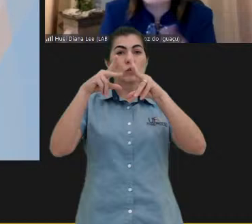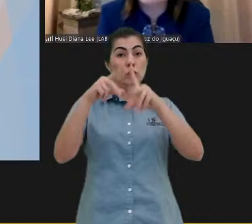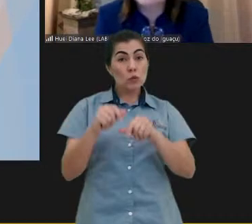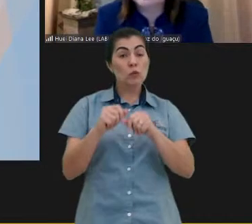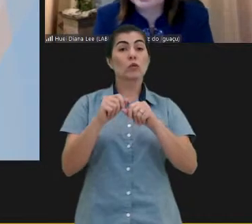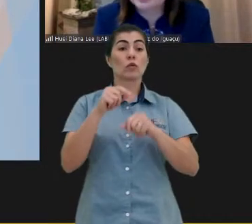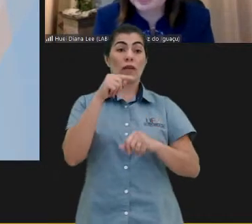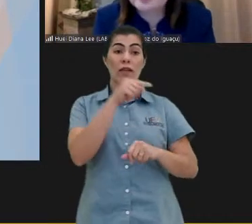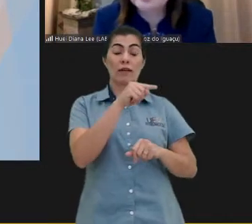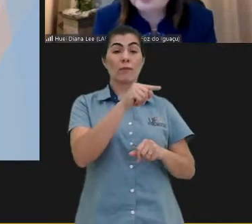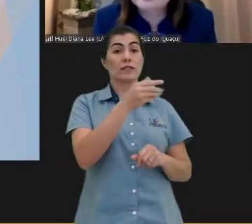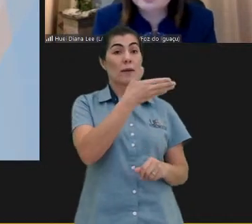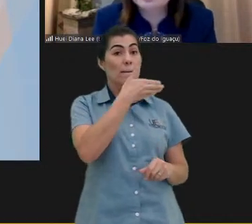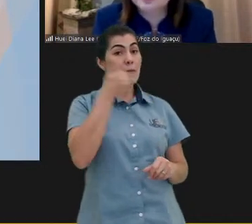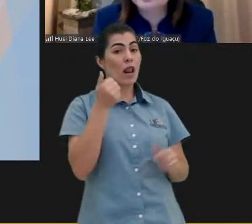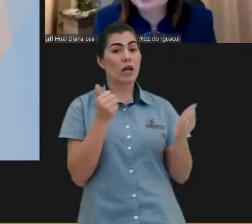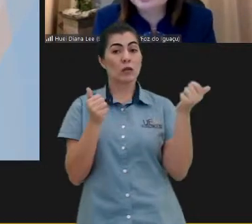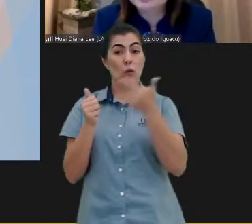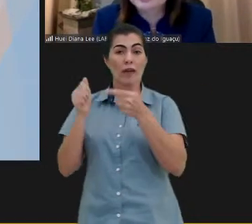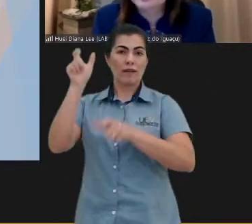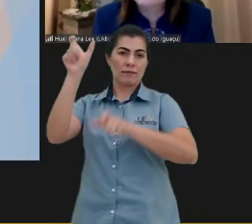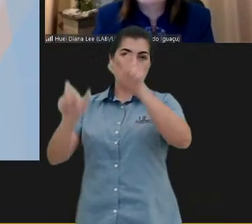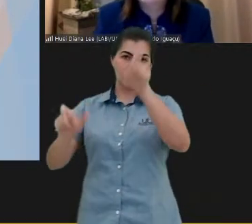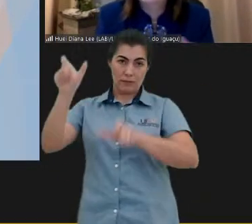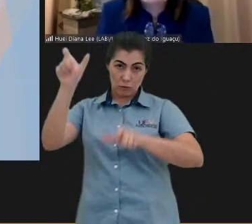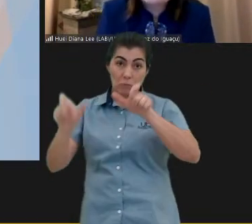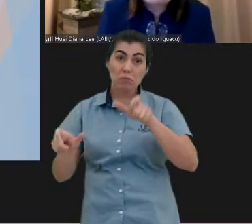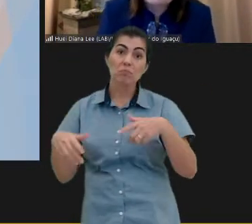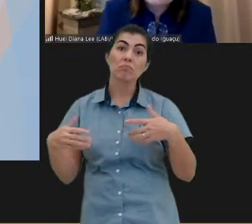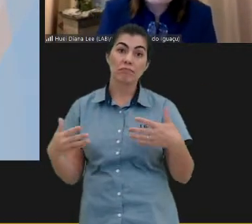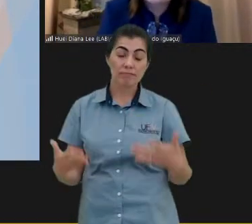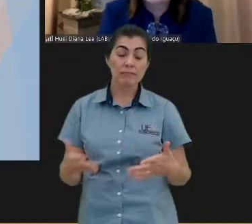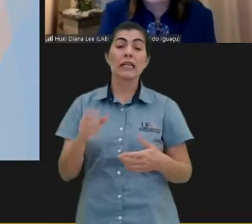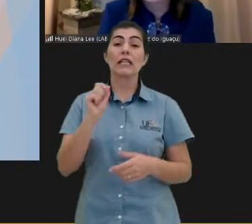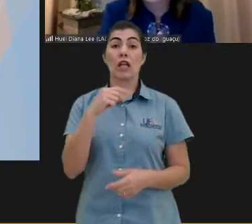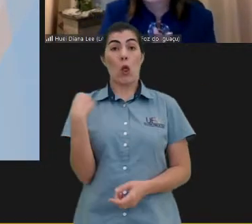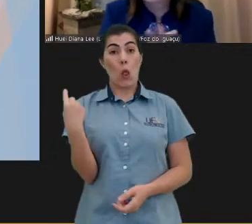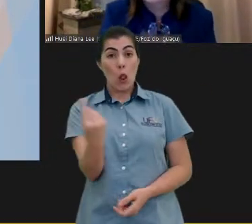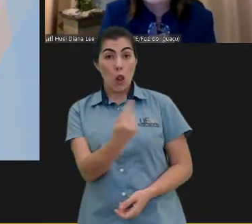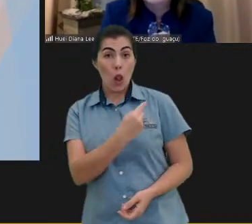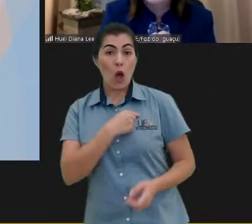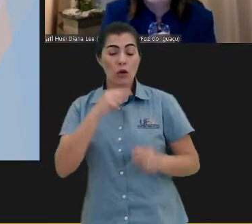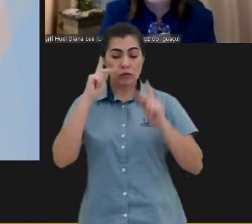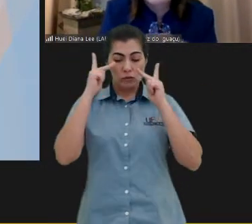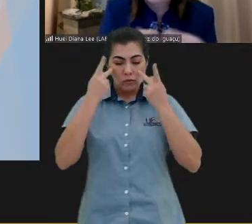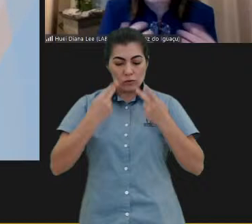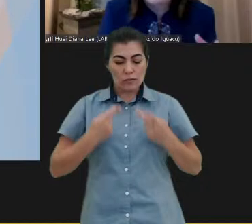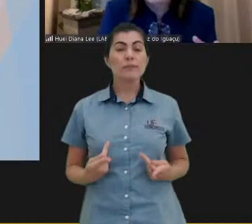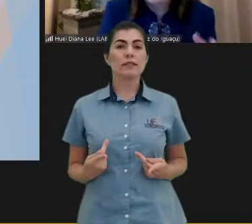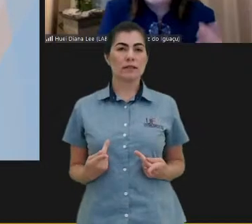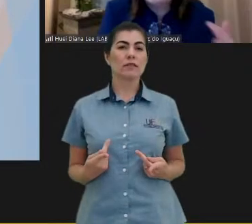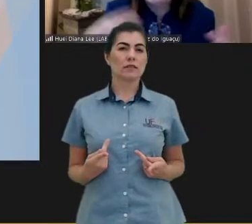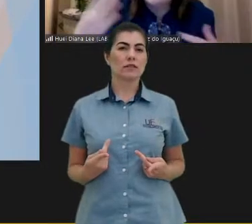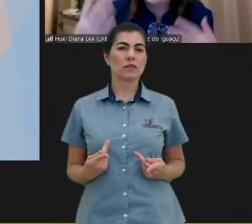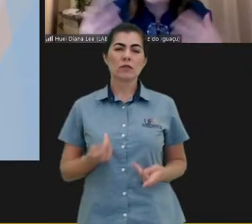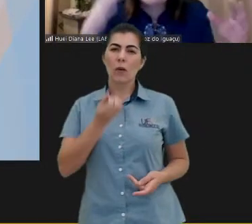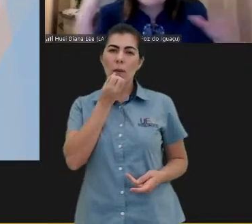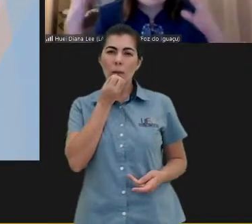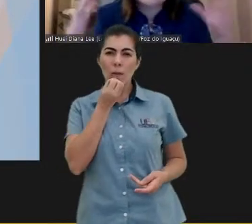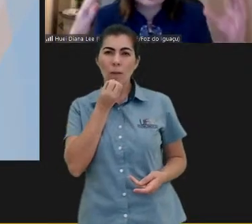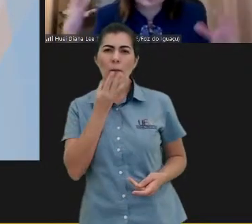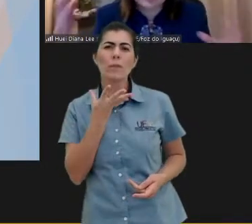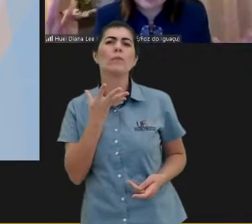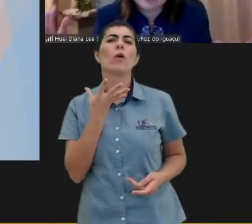pode ser melhor do que nós, seres humanos. Né? Nós, seres humanos, somos muito bons em lidar